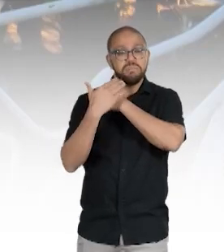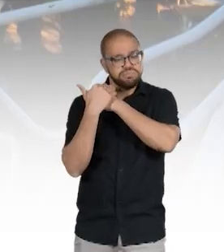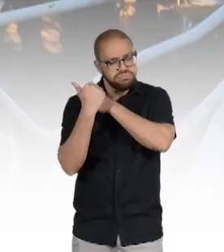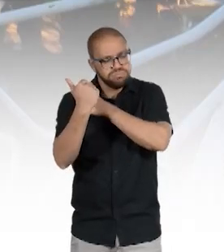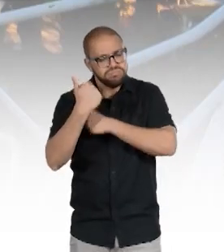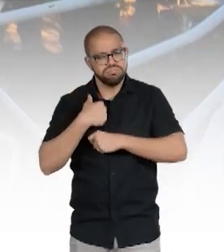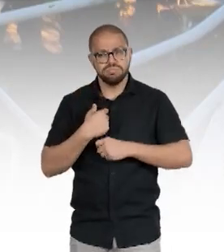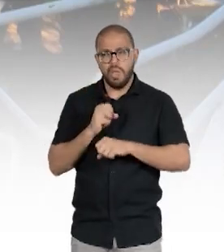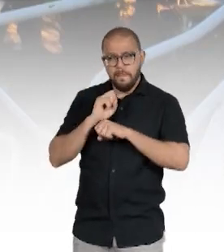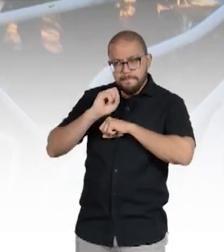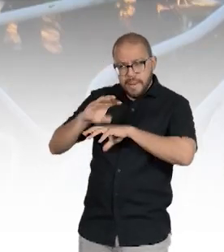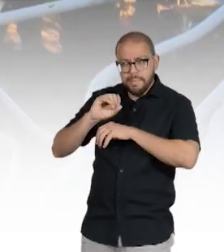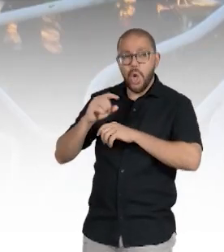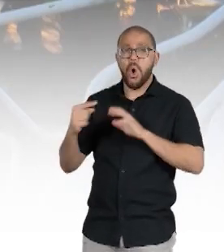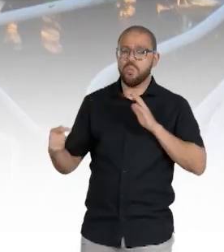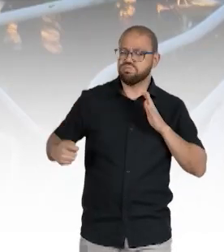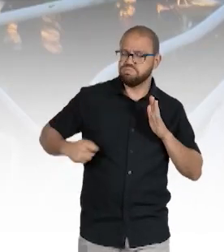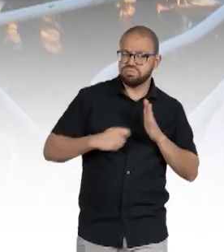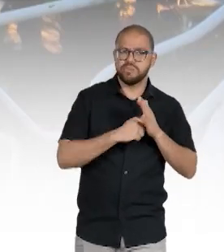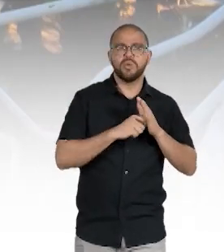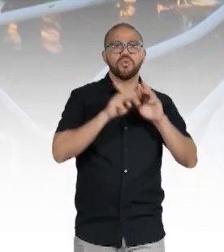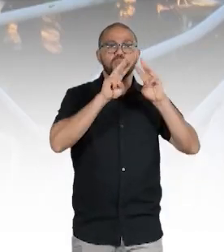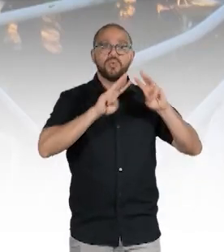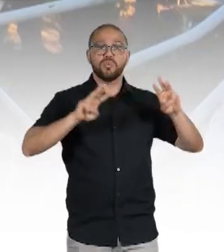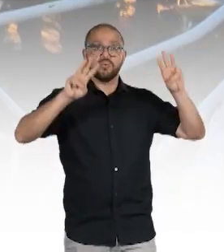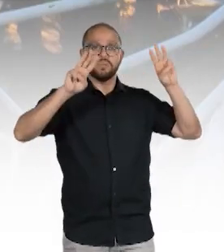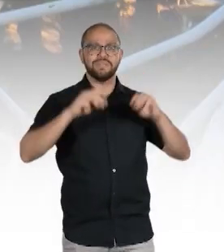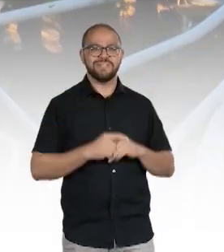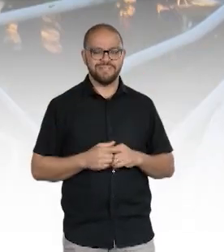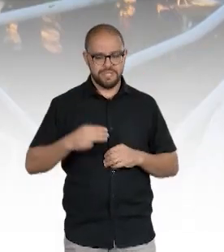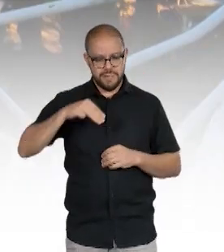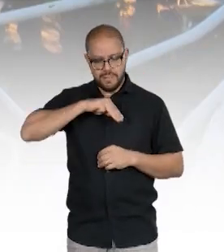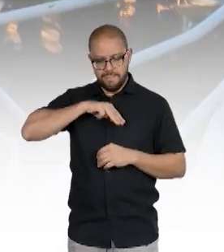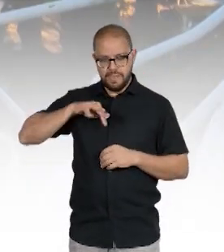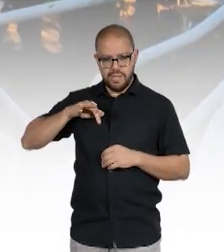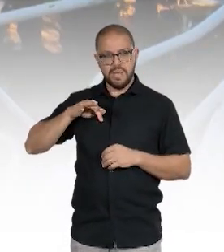orientação ou fazer denúncias pelo site, na aba MPF Serviços.